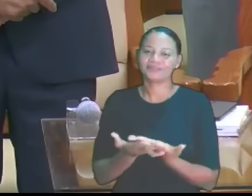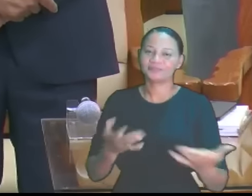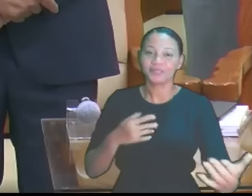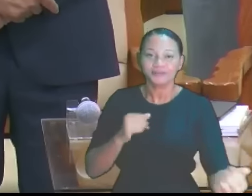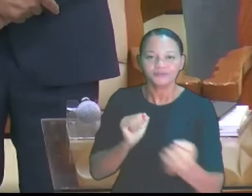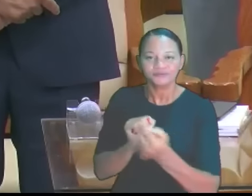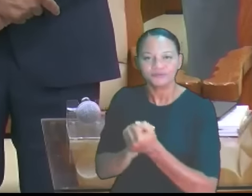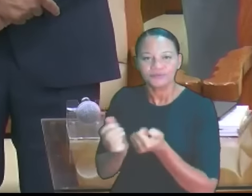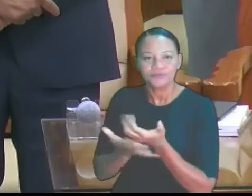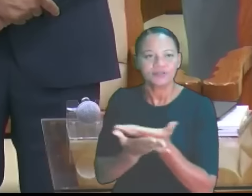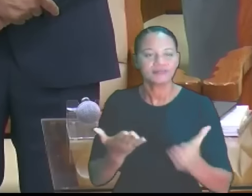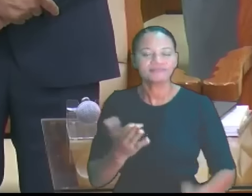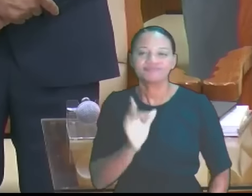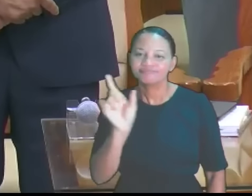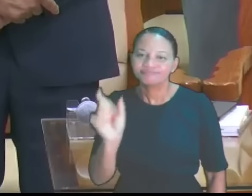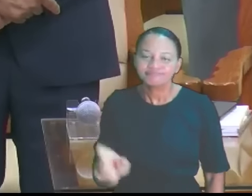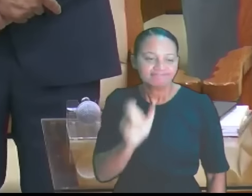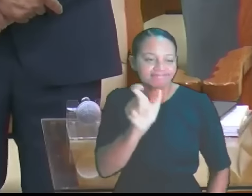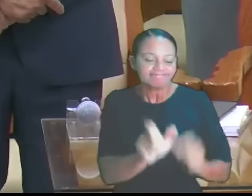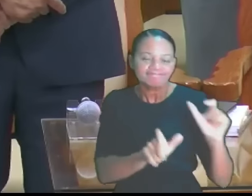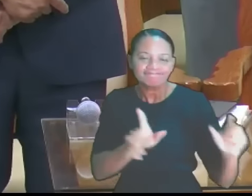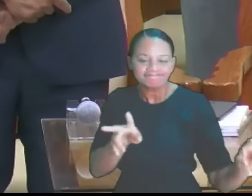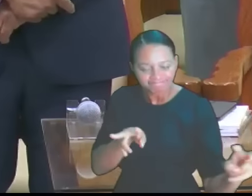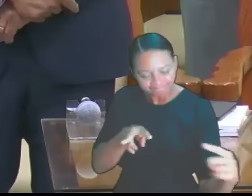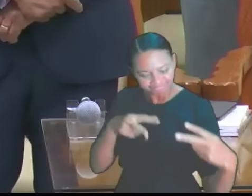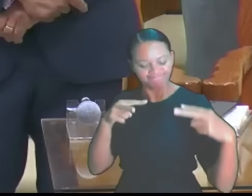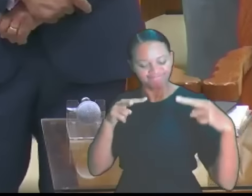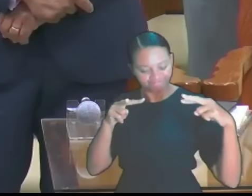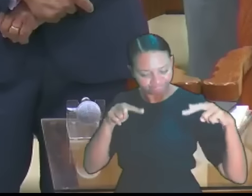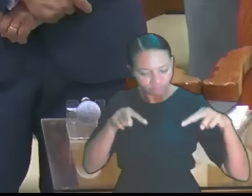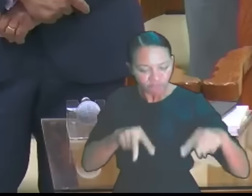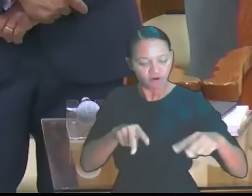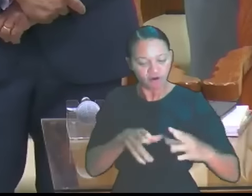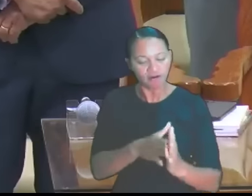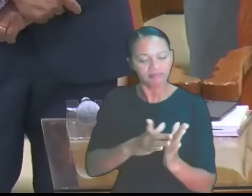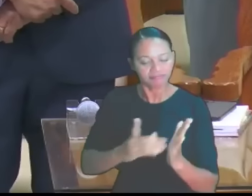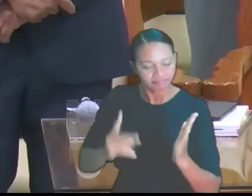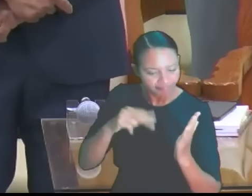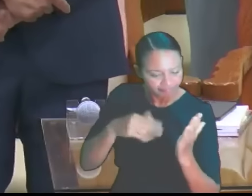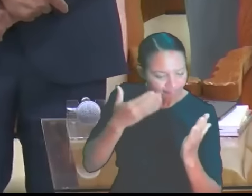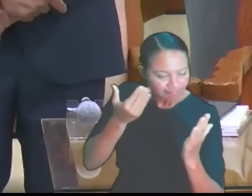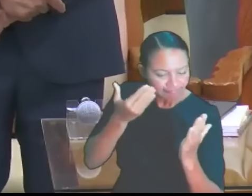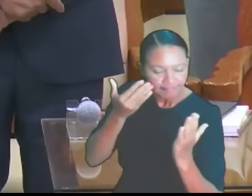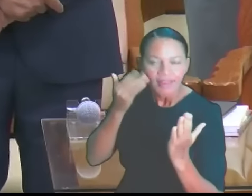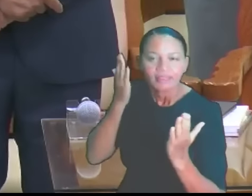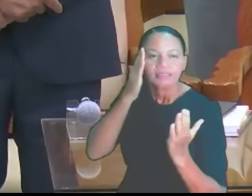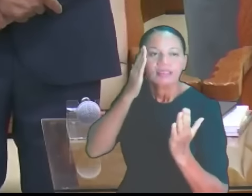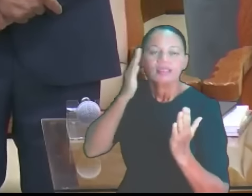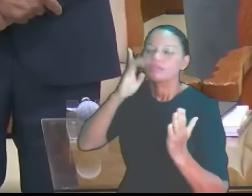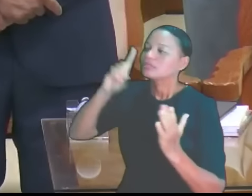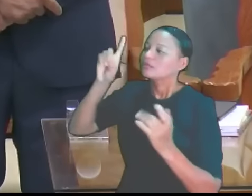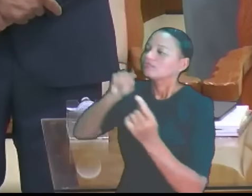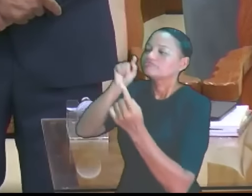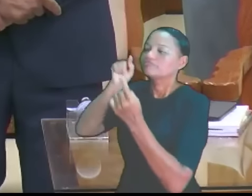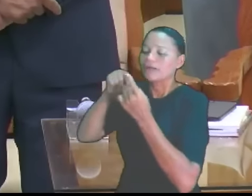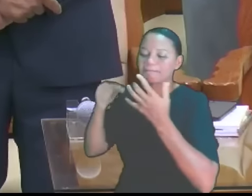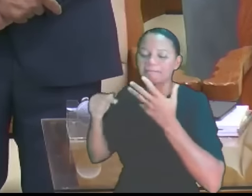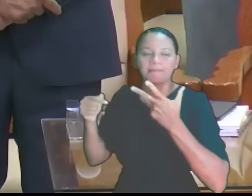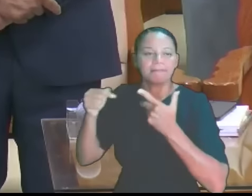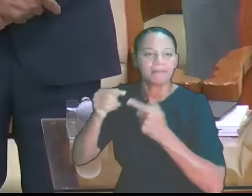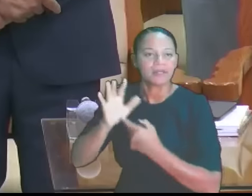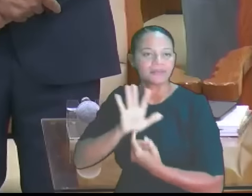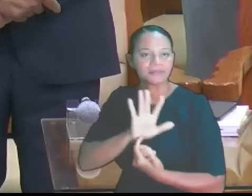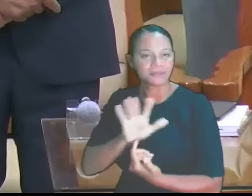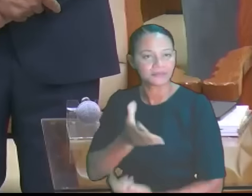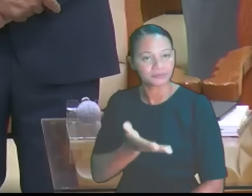juntos olharmos para a palavra e entendermos aquilo que Deus tem para nós. Amém? E coube